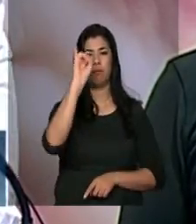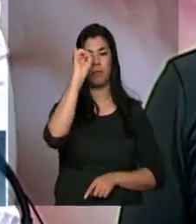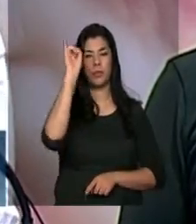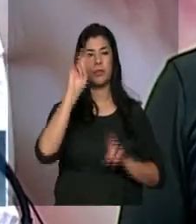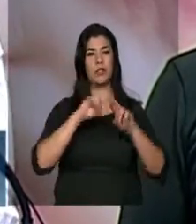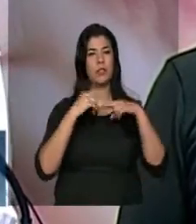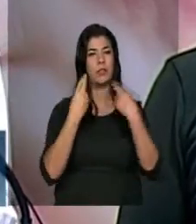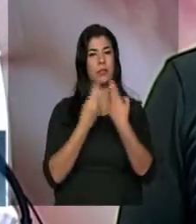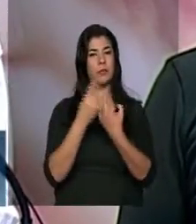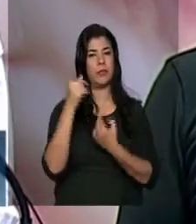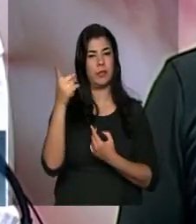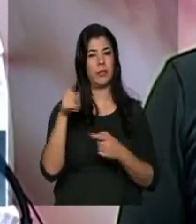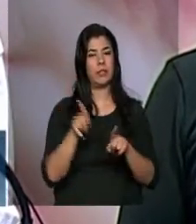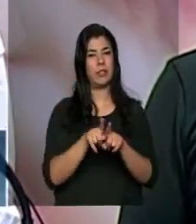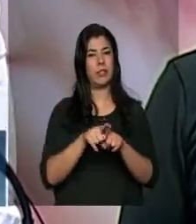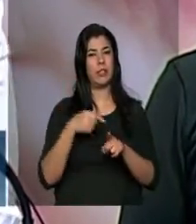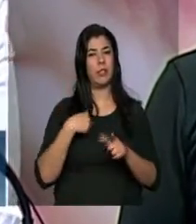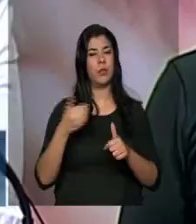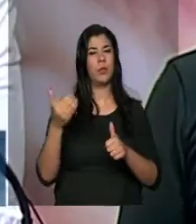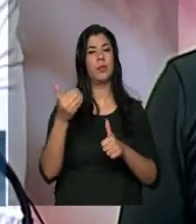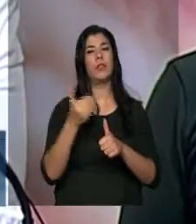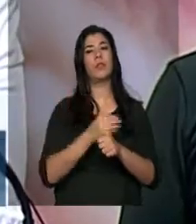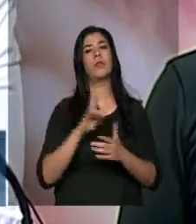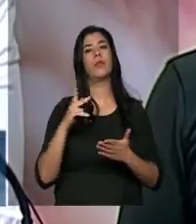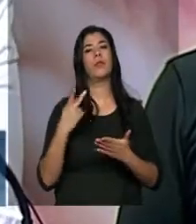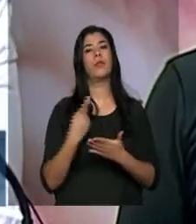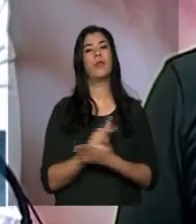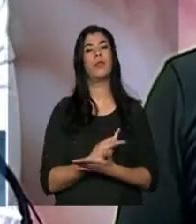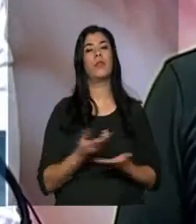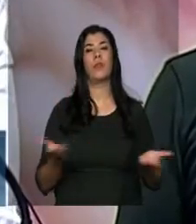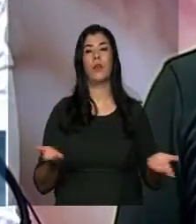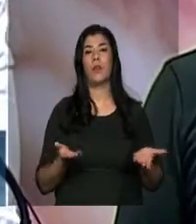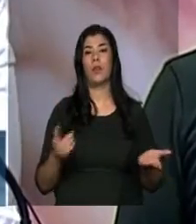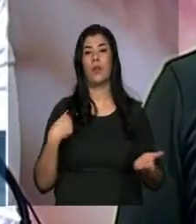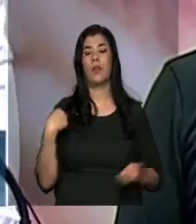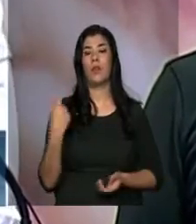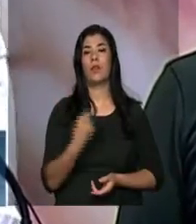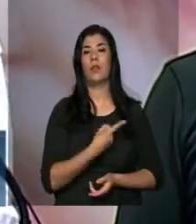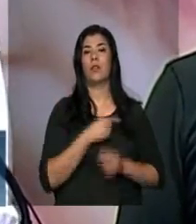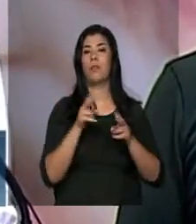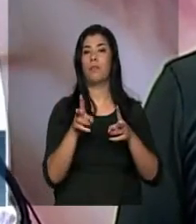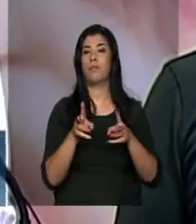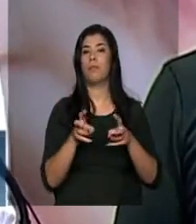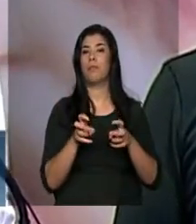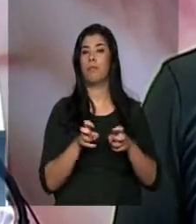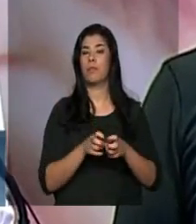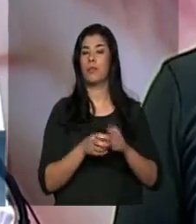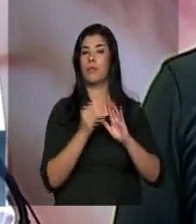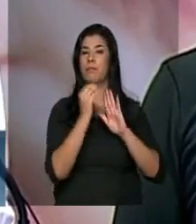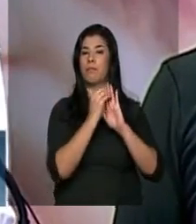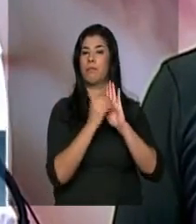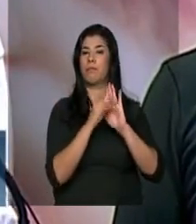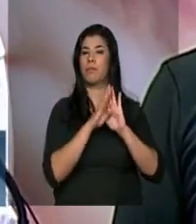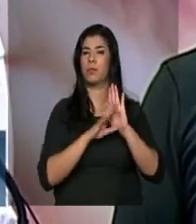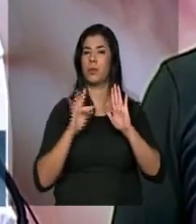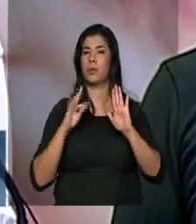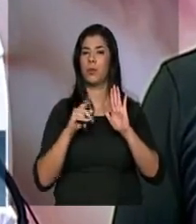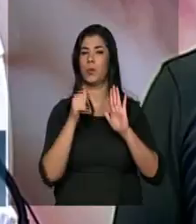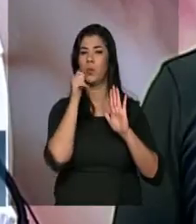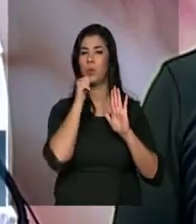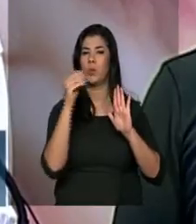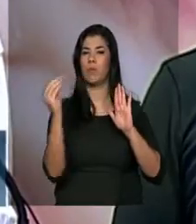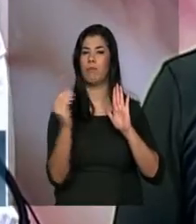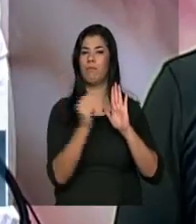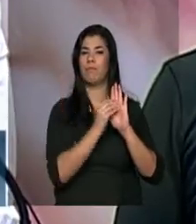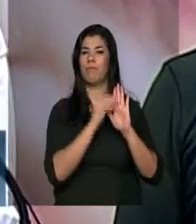Único de Saúde, que é esse momento de estarmos colocando na pauta prioritária de todas as mulheres